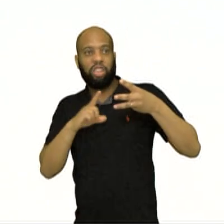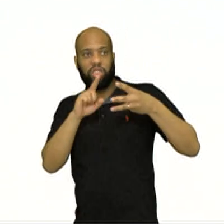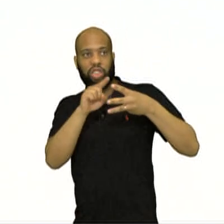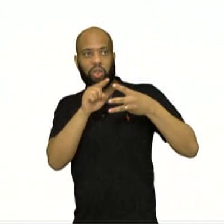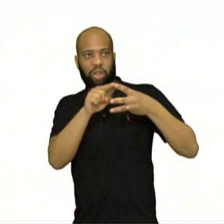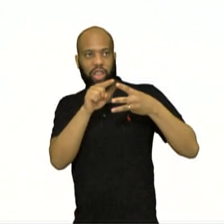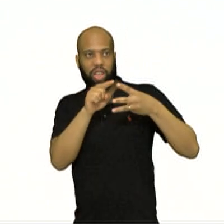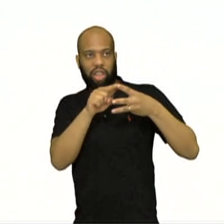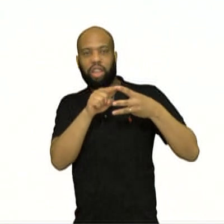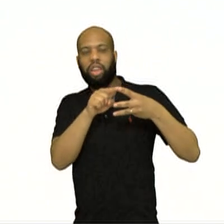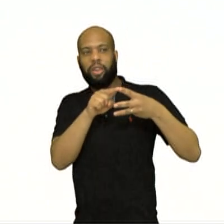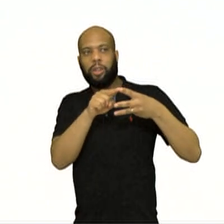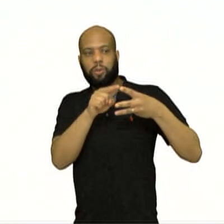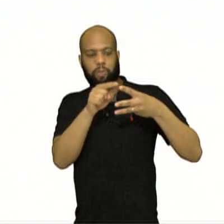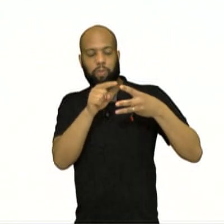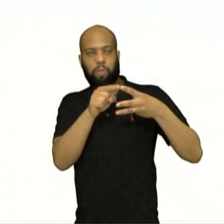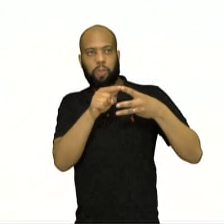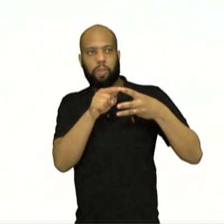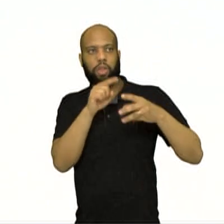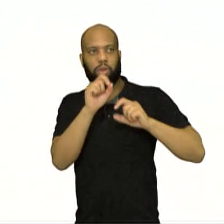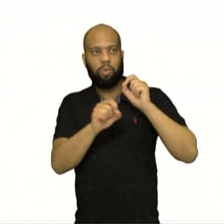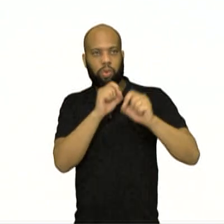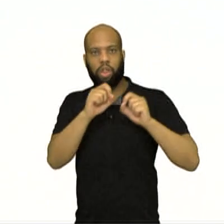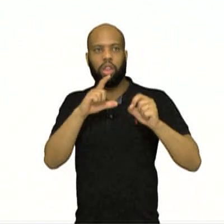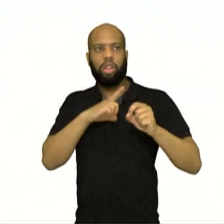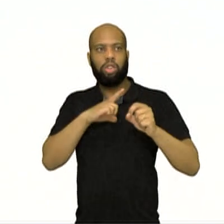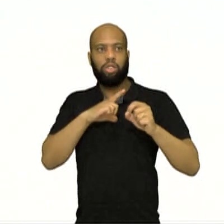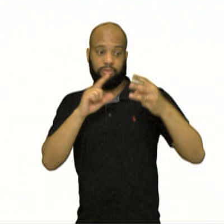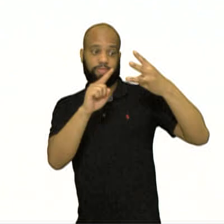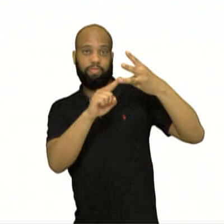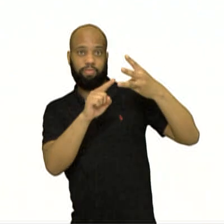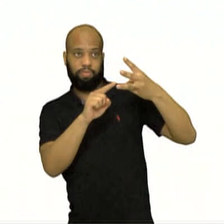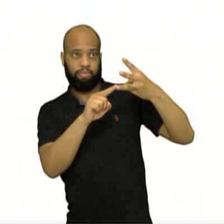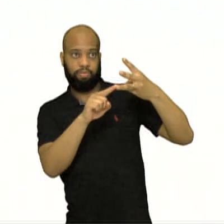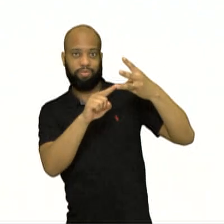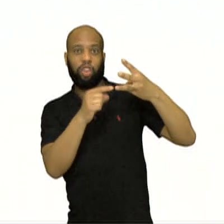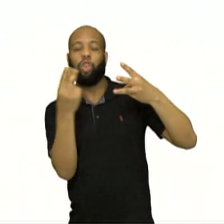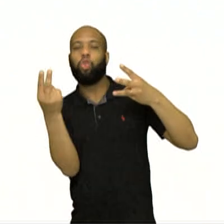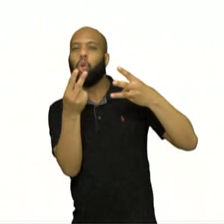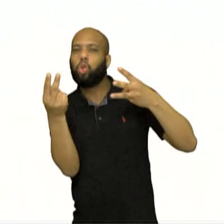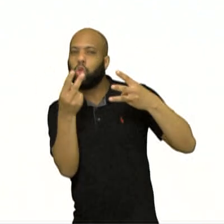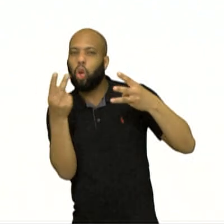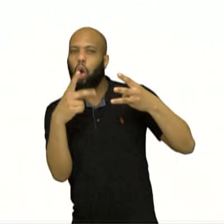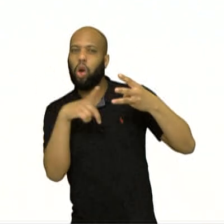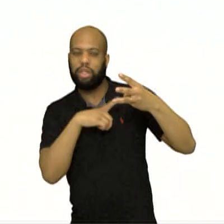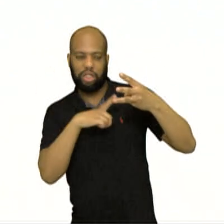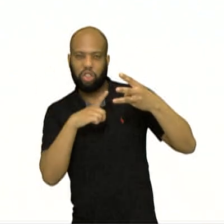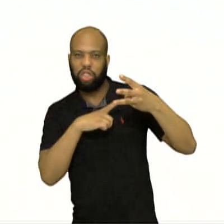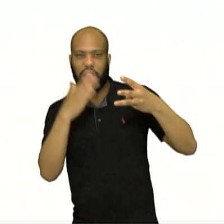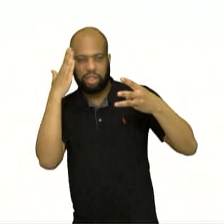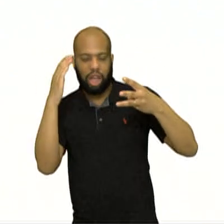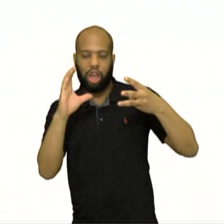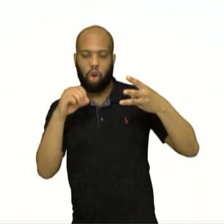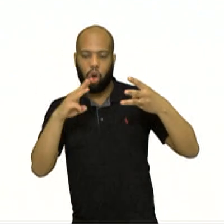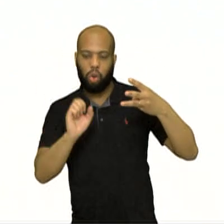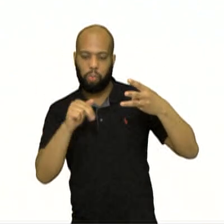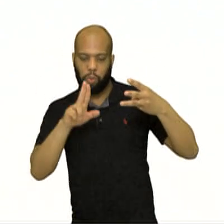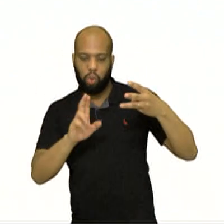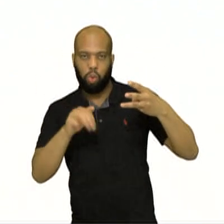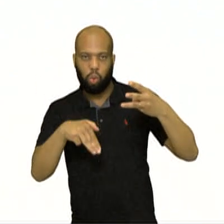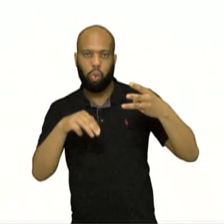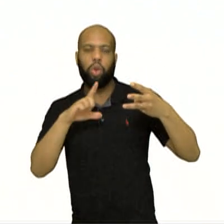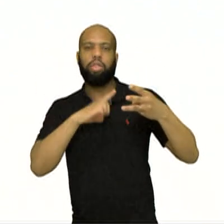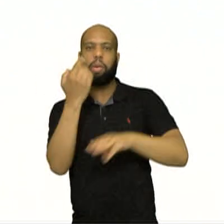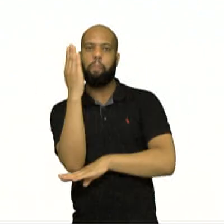né? Que são os produtos retirados dessa terra, eles eram de uso dos servos, tanto dos senhores, né? Madeira e tudo mais,